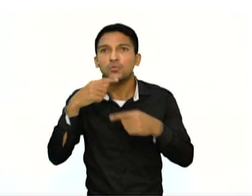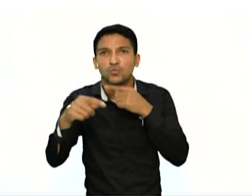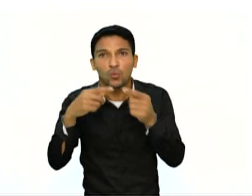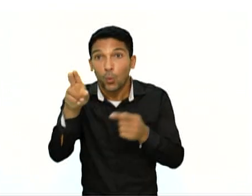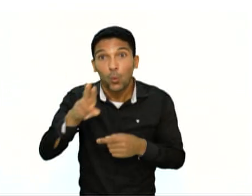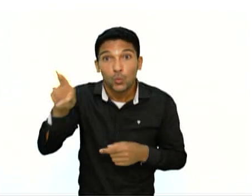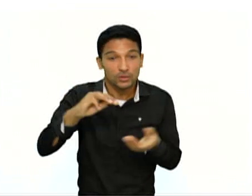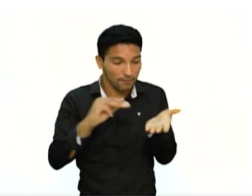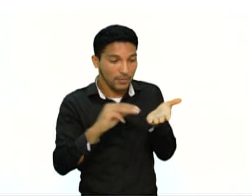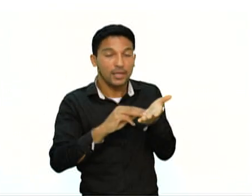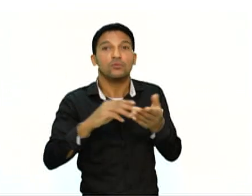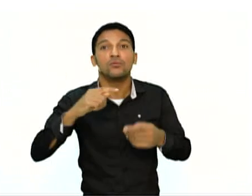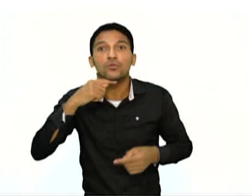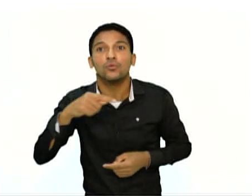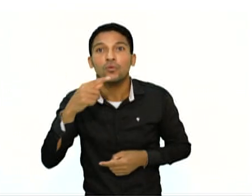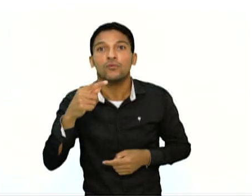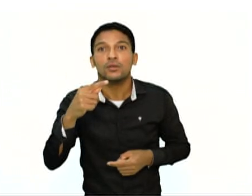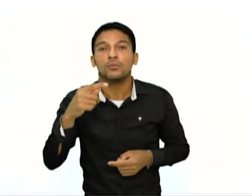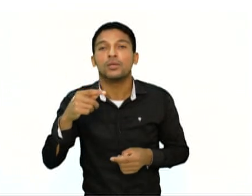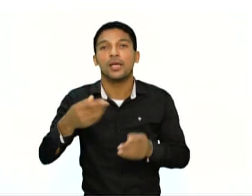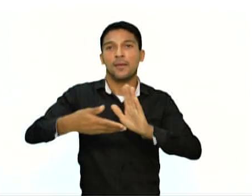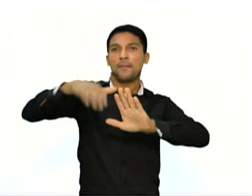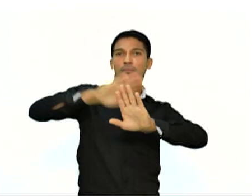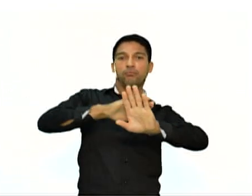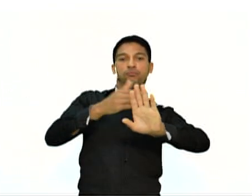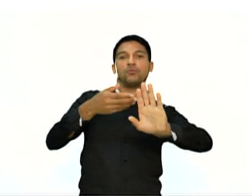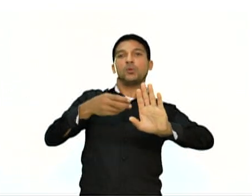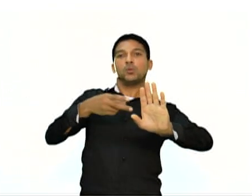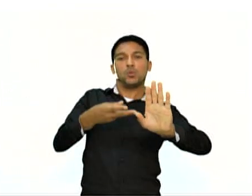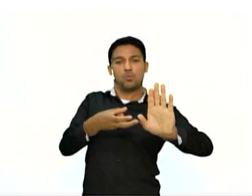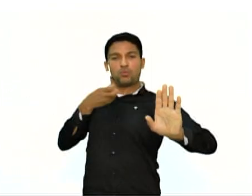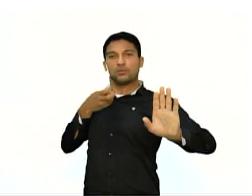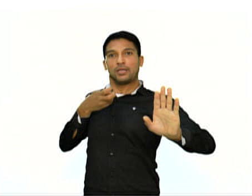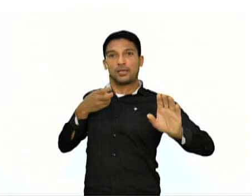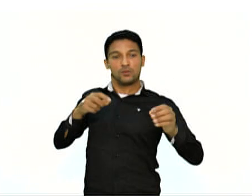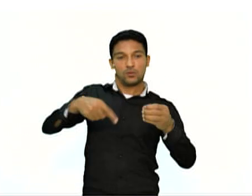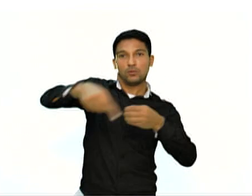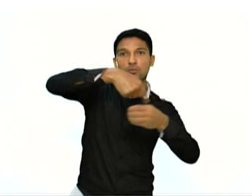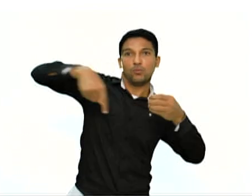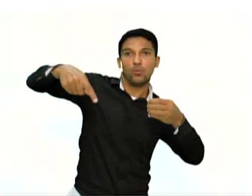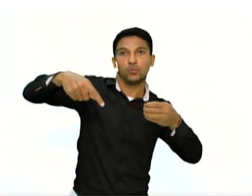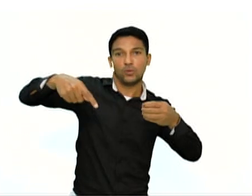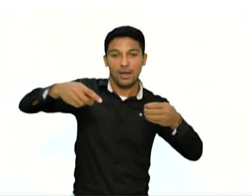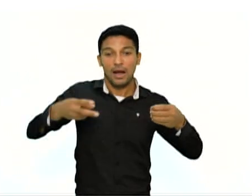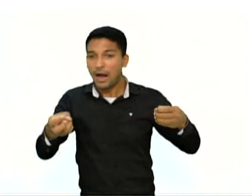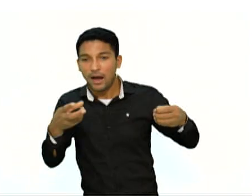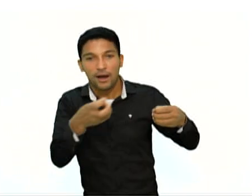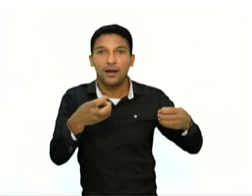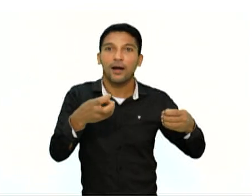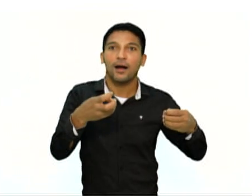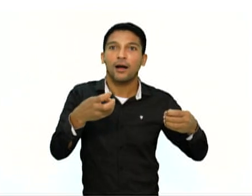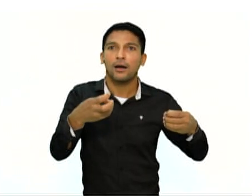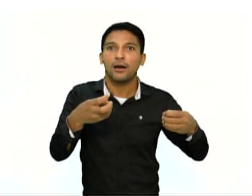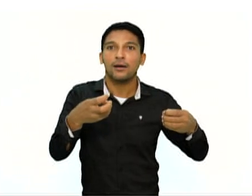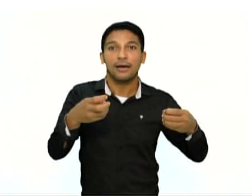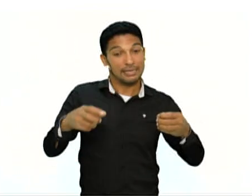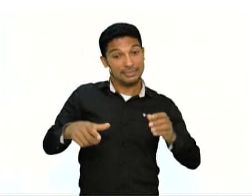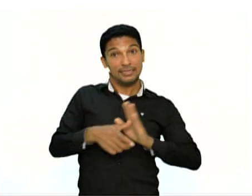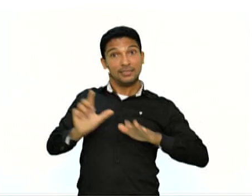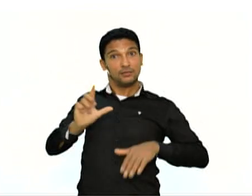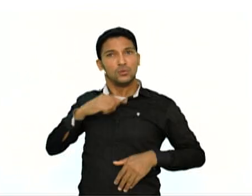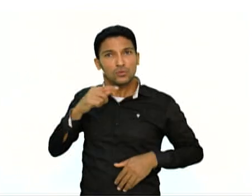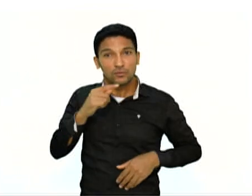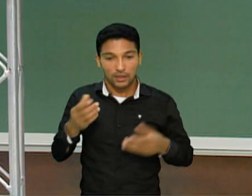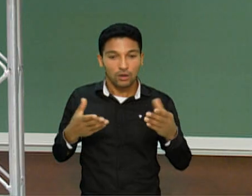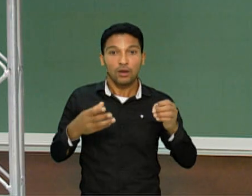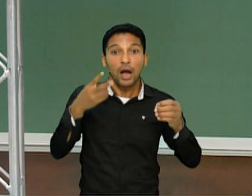conclusão garantida, né? Sobre a verdade contida na realidade que ele está inserido e, obviamente, nos